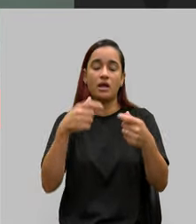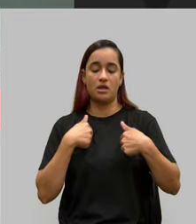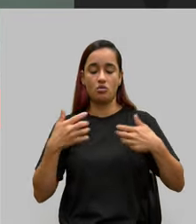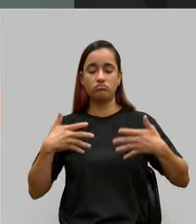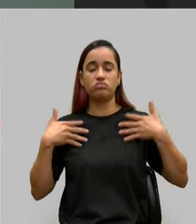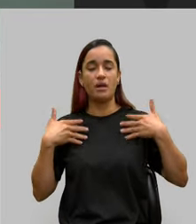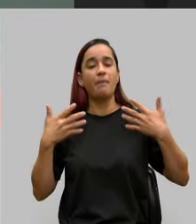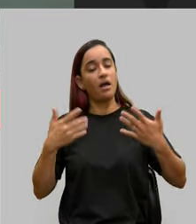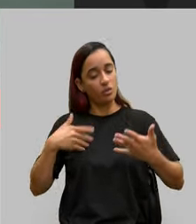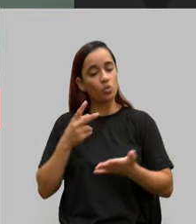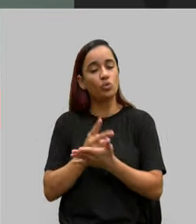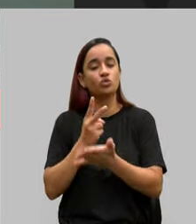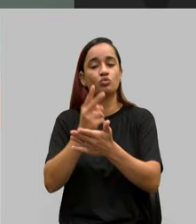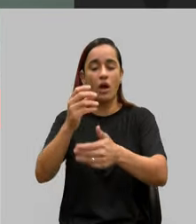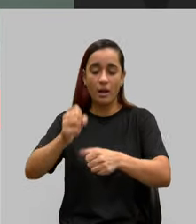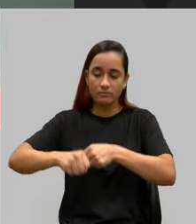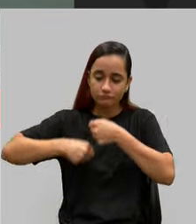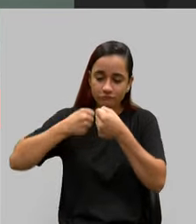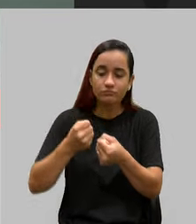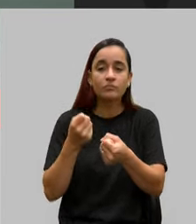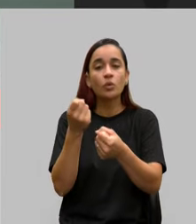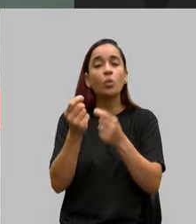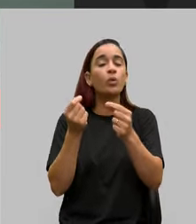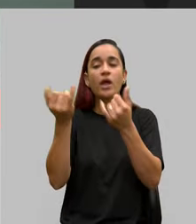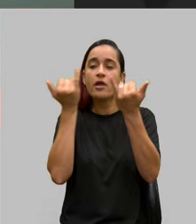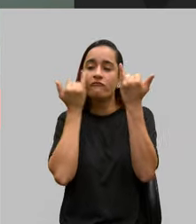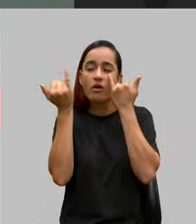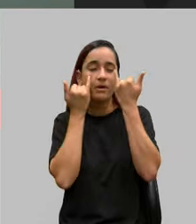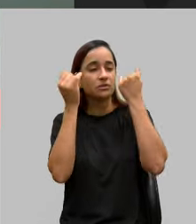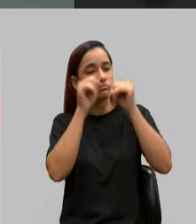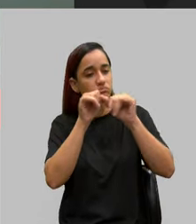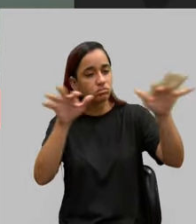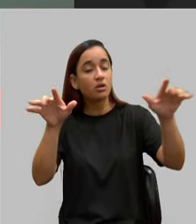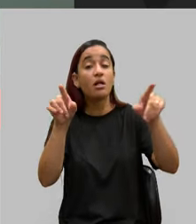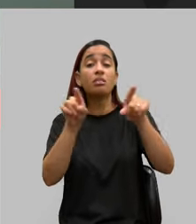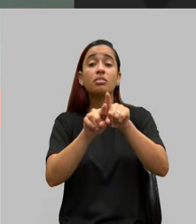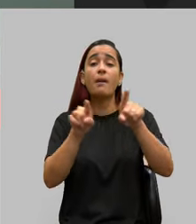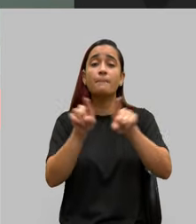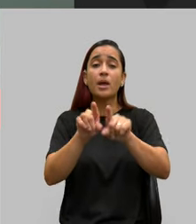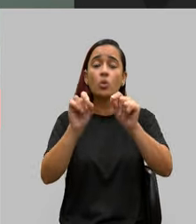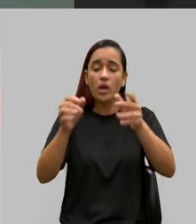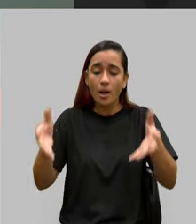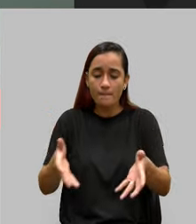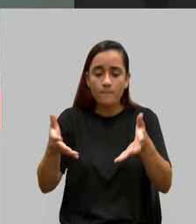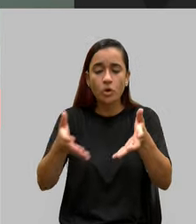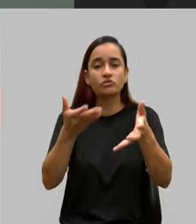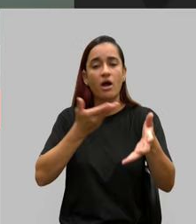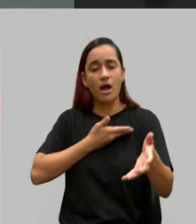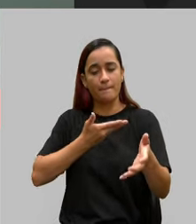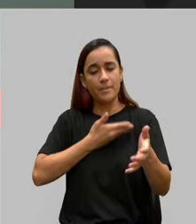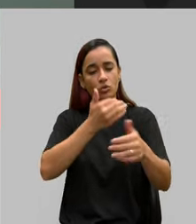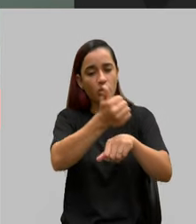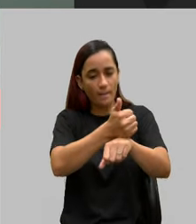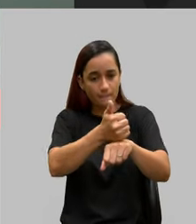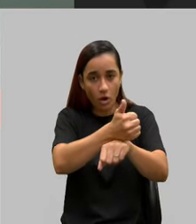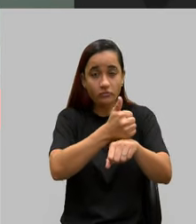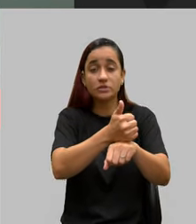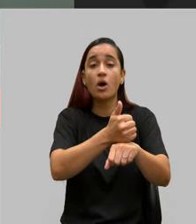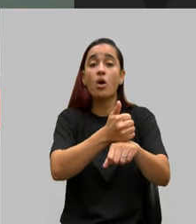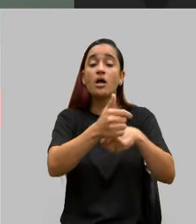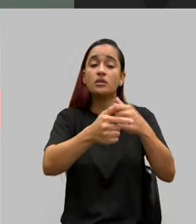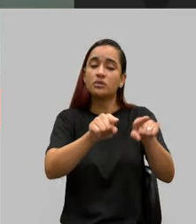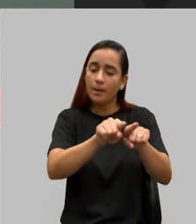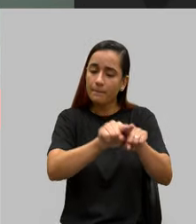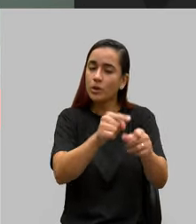de prescrição mas de informação e ativismo E acima de tudo motivar colegas de profissão a estudar e combater a